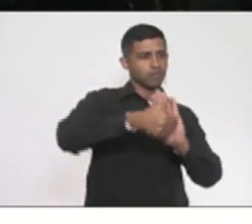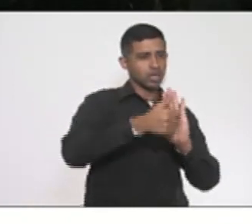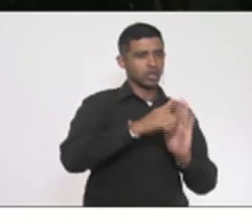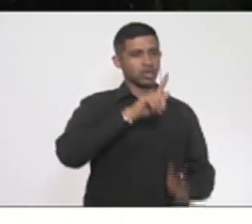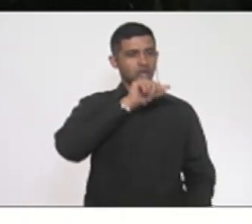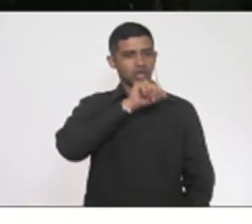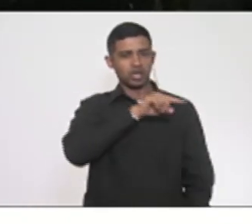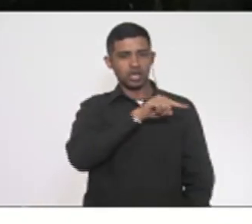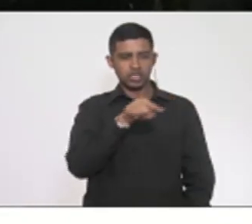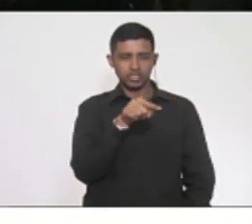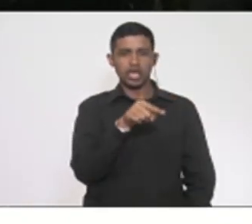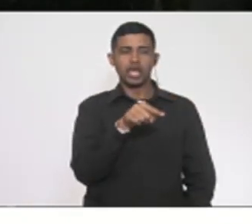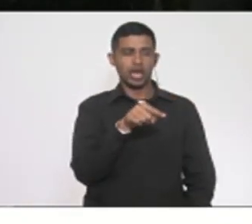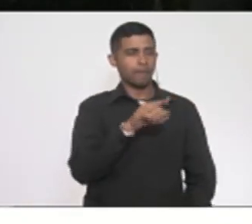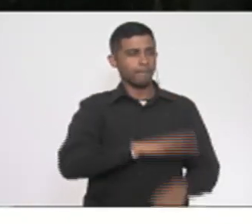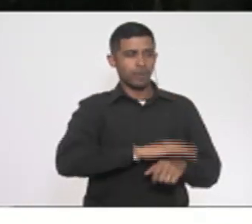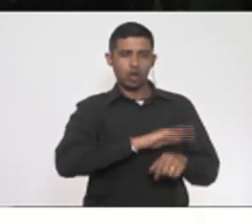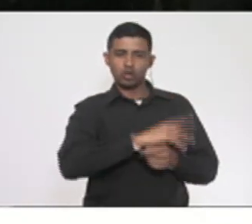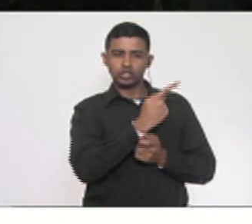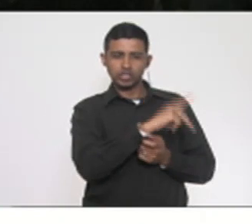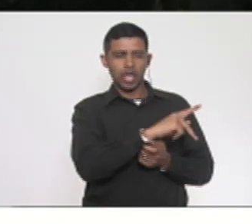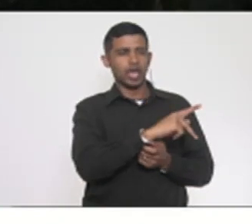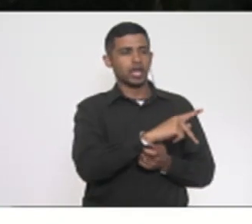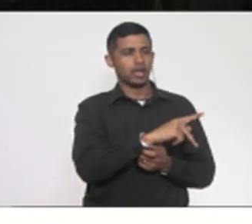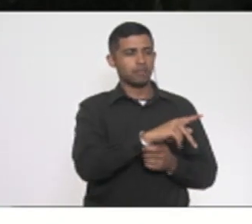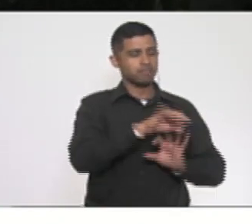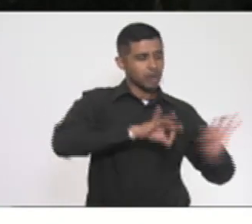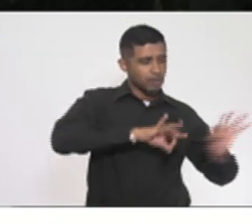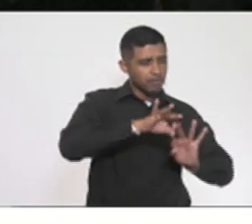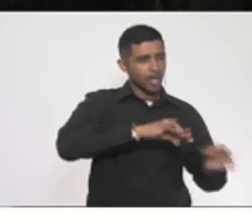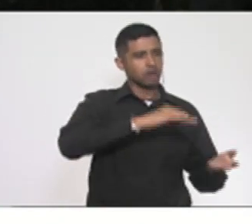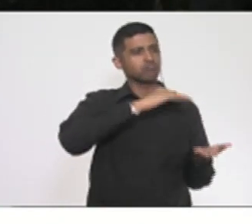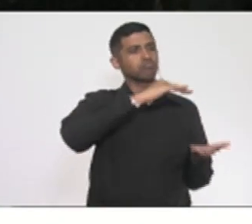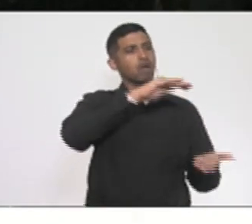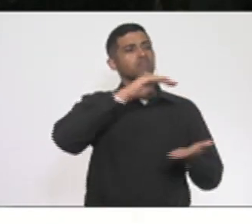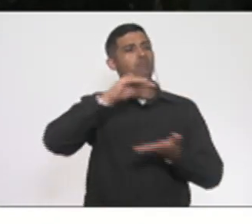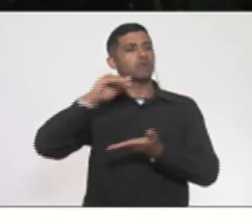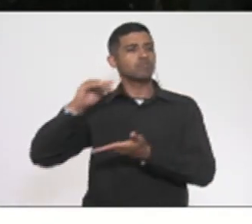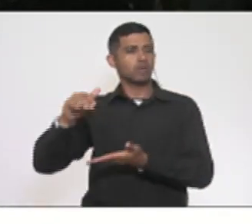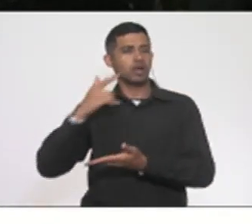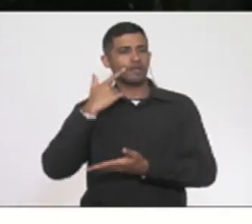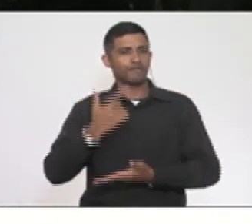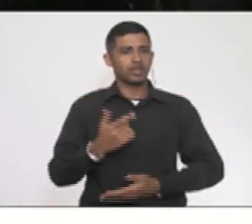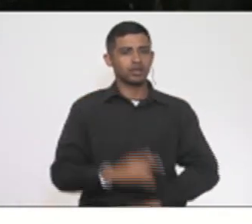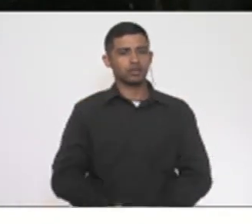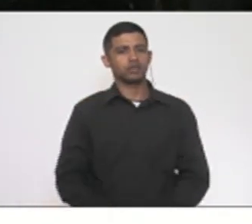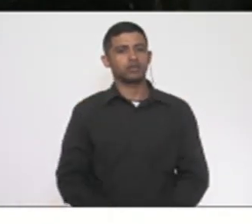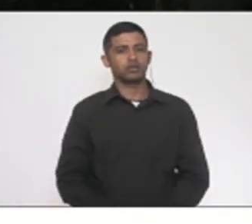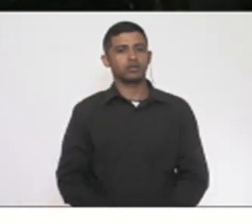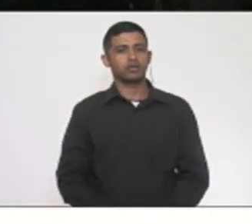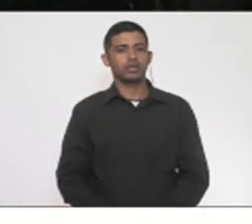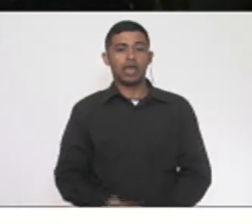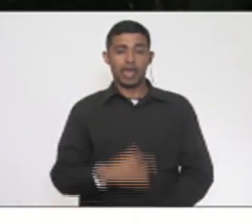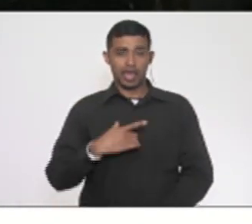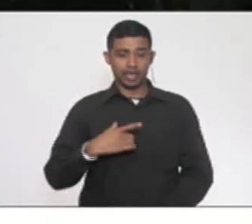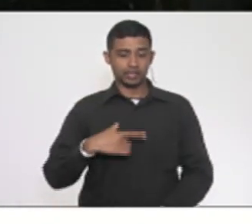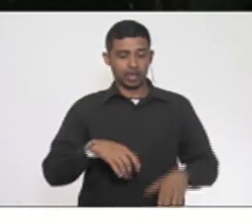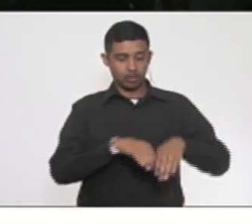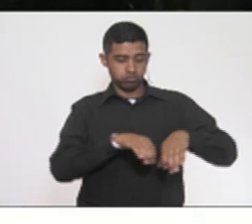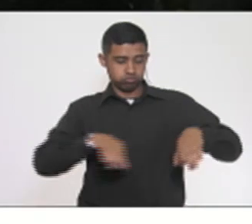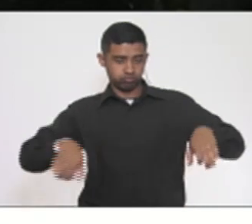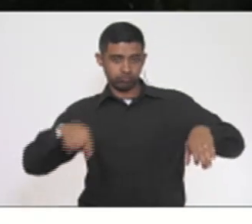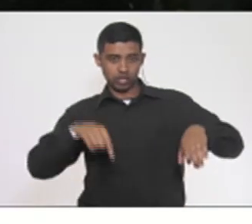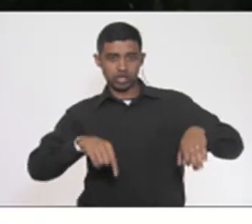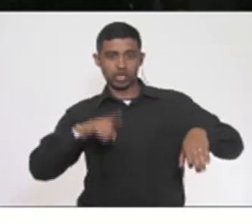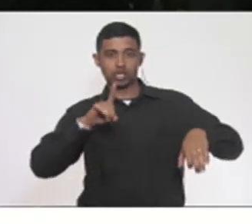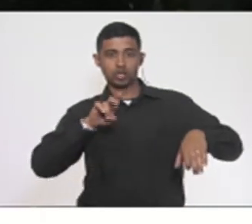beneficia, ela mesmo distribui, e o que está sendo proposto é abrir o mercado. E a tubulação, quer dizer, o duto que transporta esse gás,